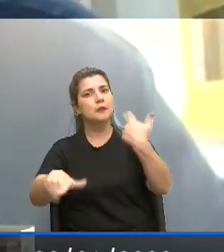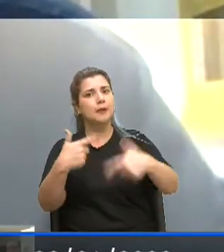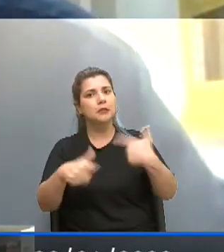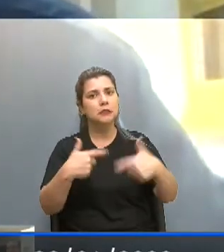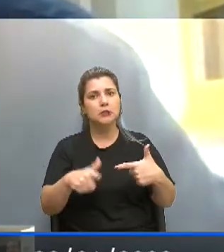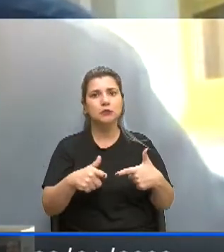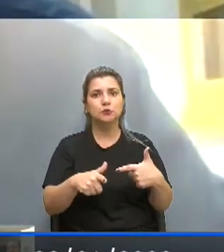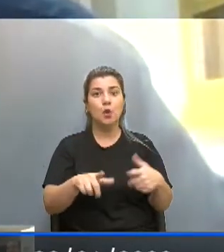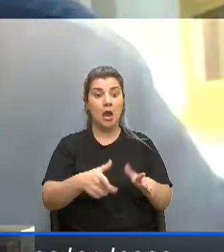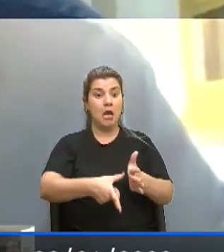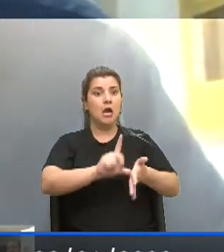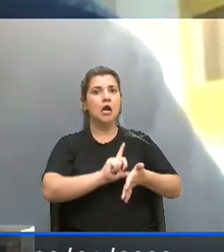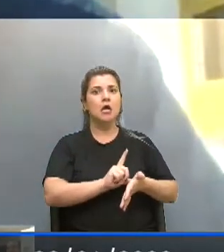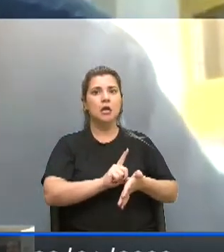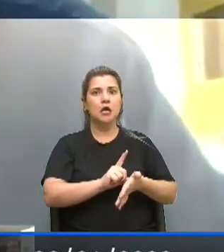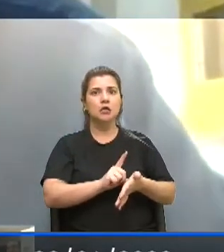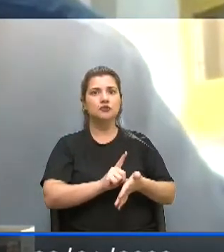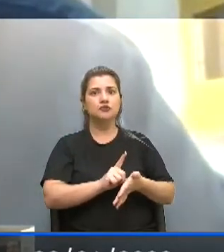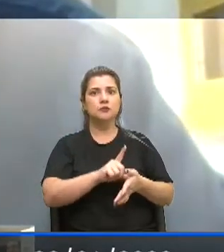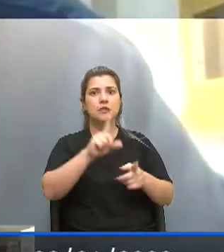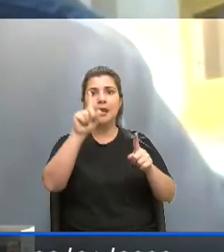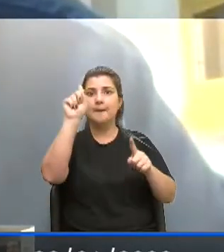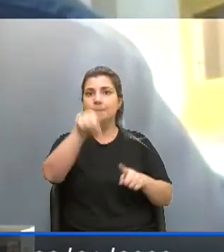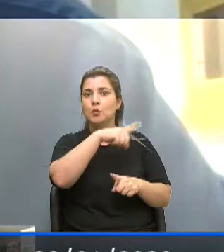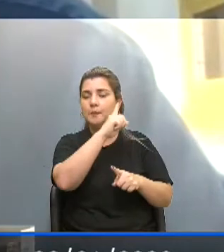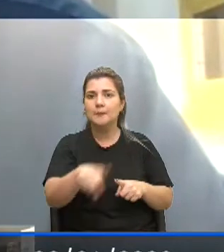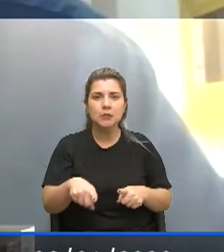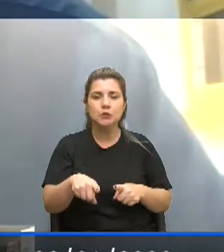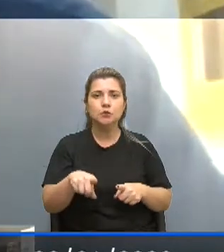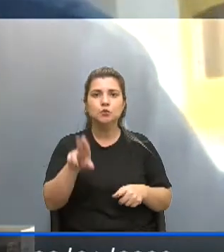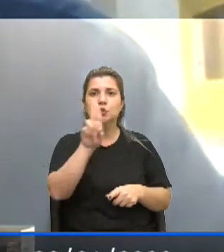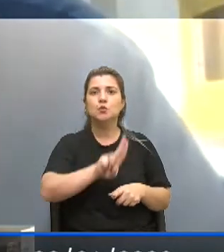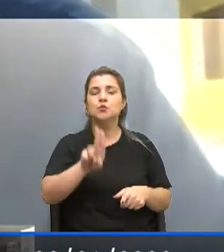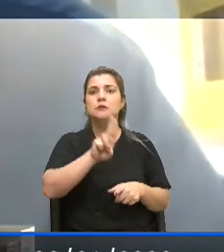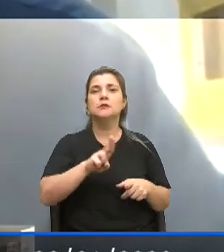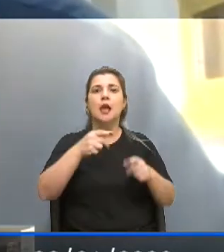era para pessoas da saúde ou para pessoas que tivessem o problema.